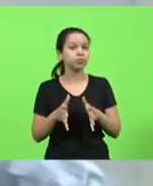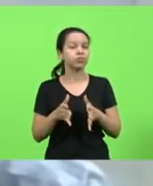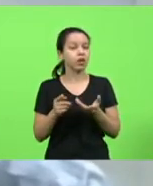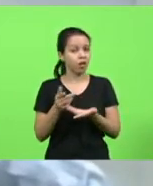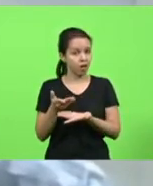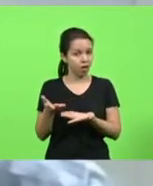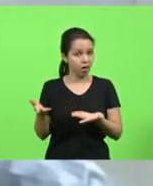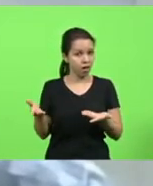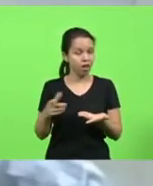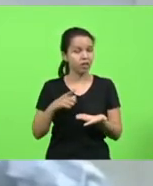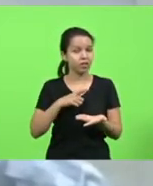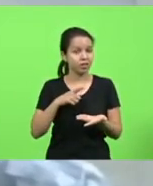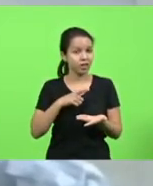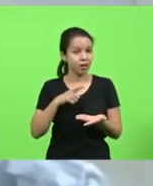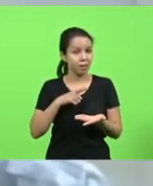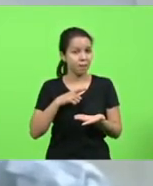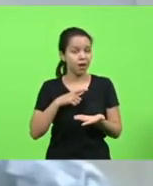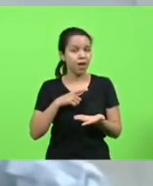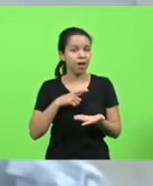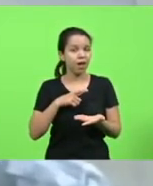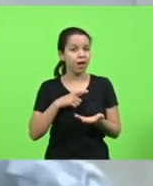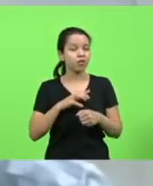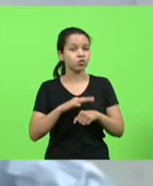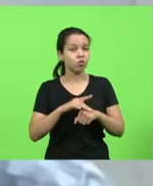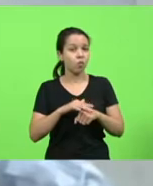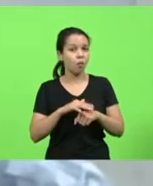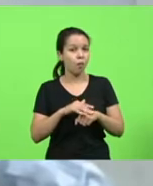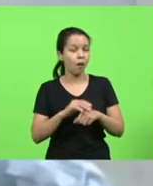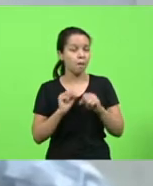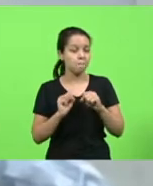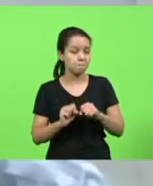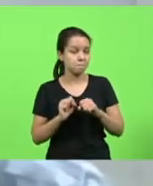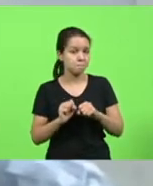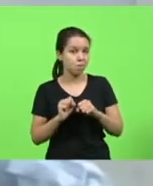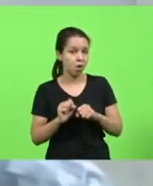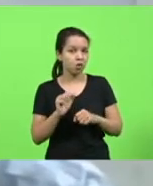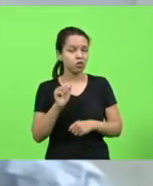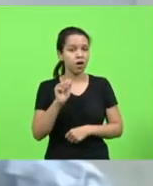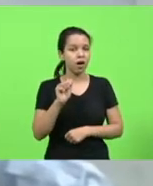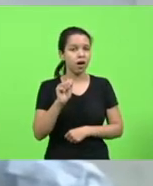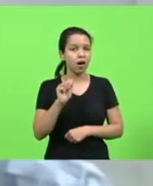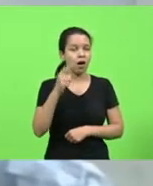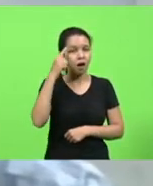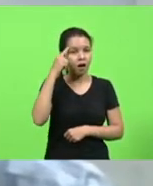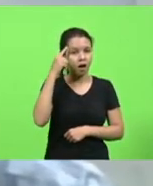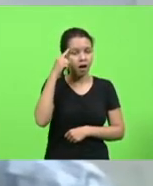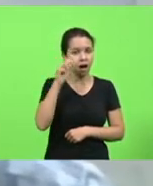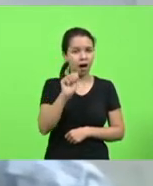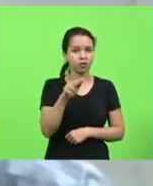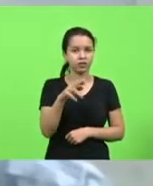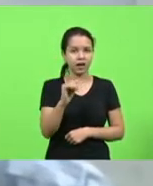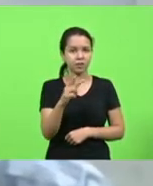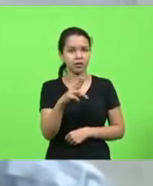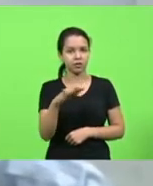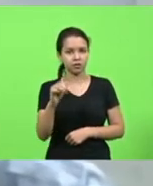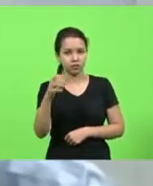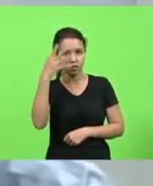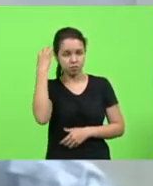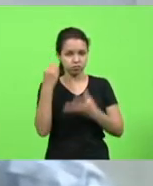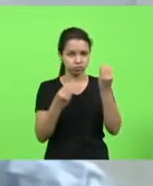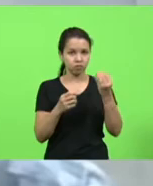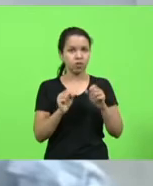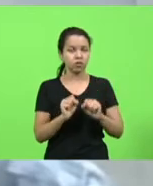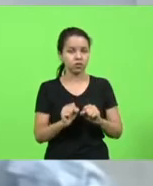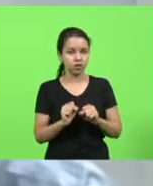ao envelhecimento precoce, incluindo a doença do Alzheimer, que ocorre num percentual expressivo